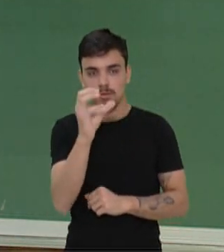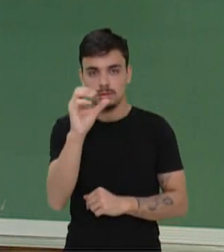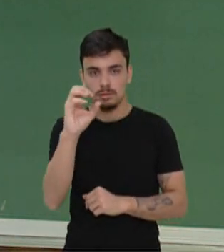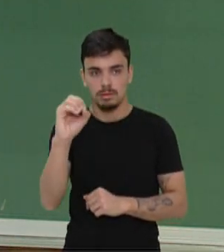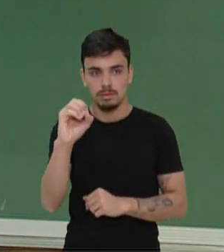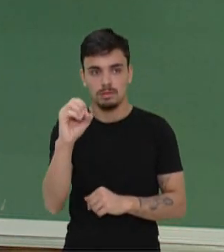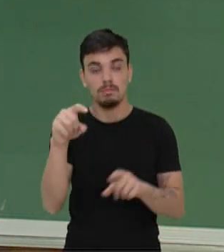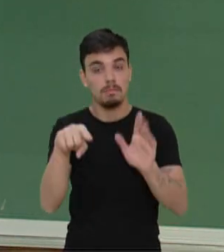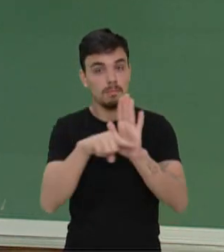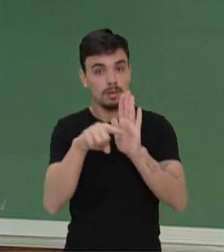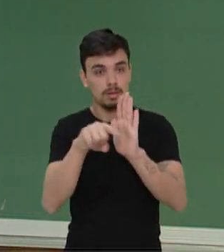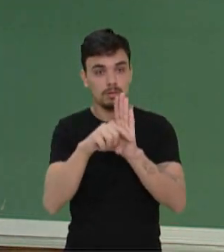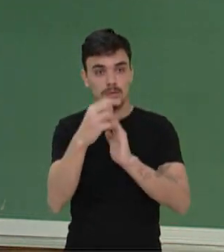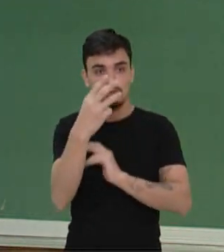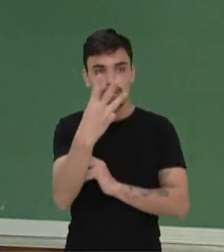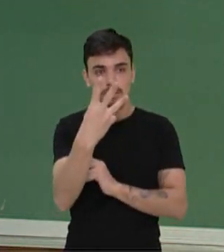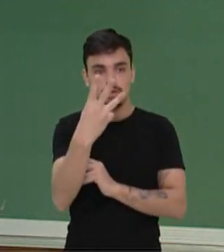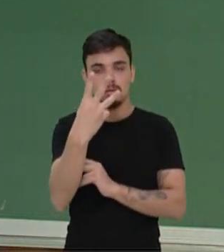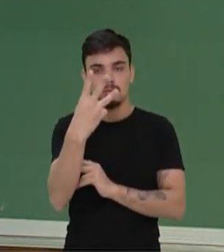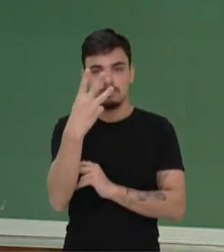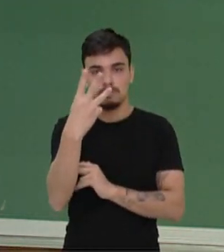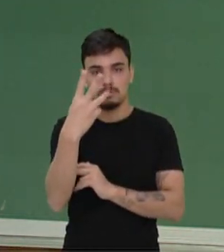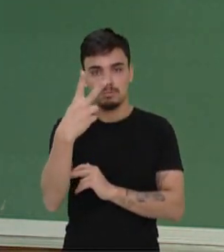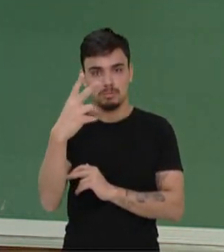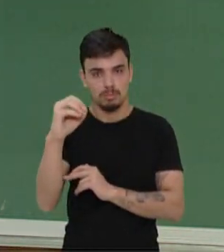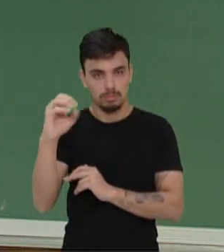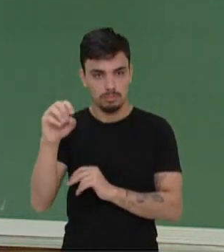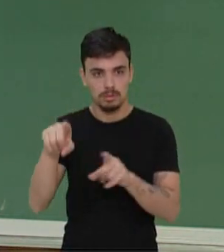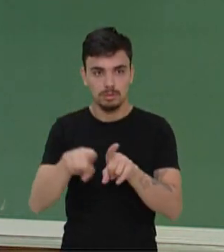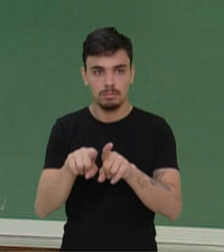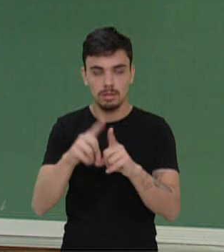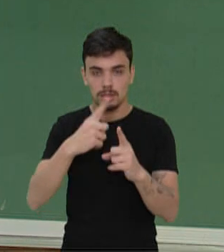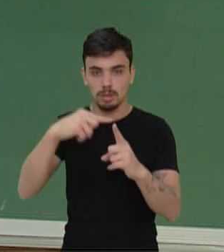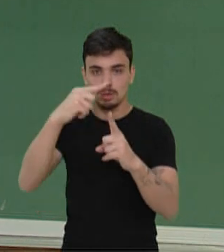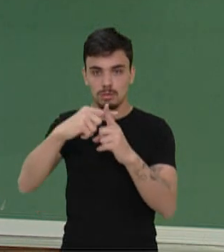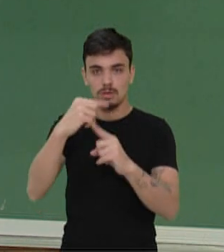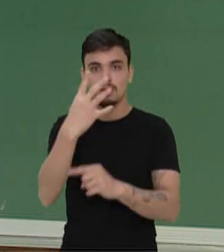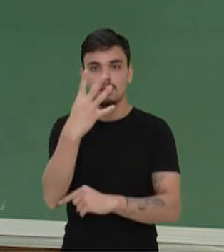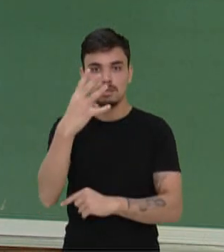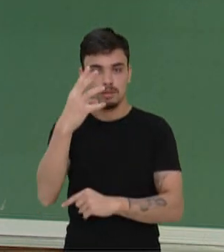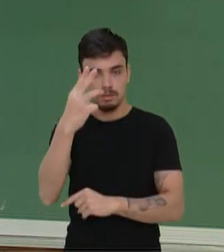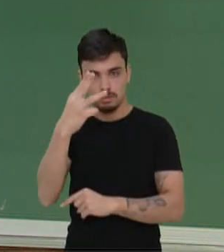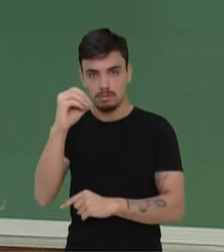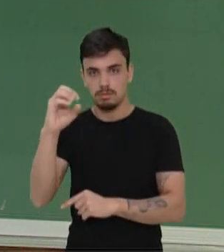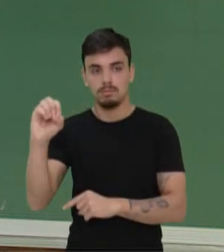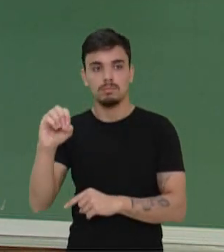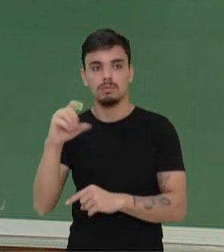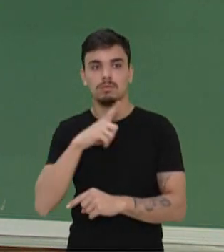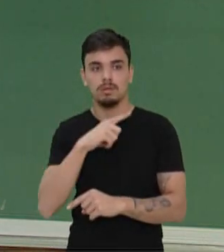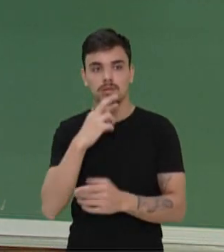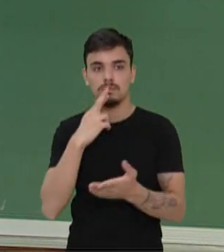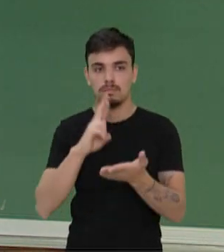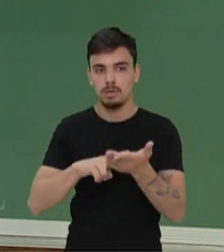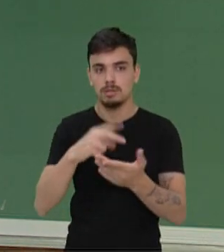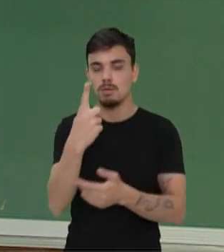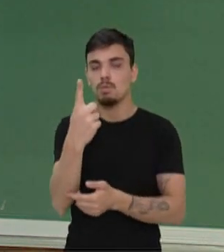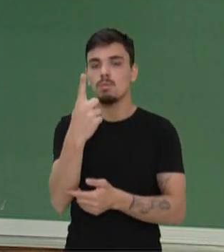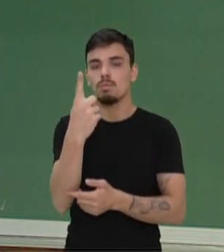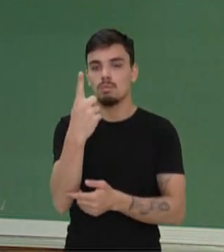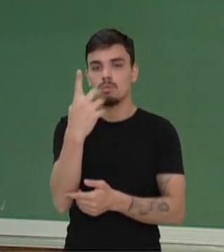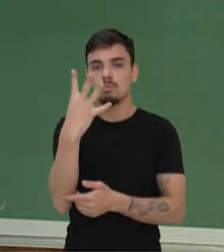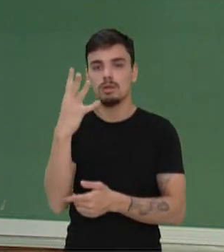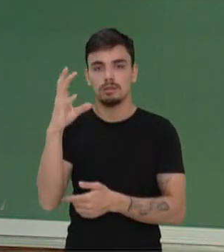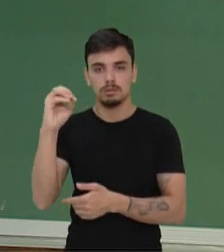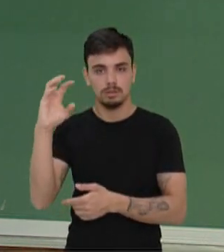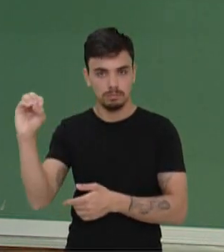3.200, isso vai dar menos 1.600. Com mais 3.000, vai dar 1.400, ok? Beleza? De outra forma, você pode